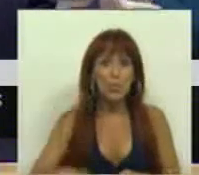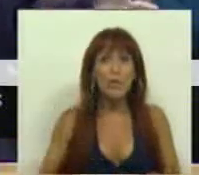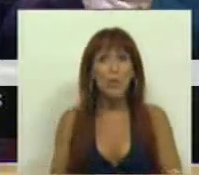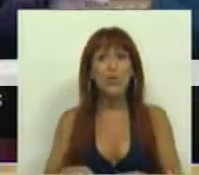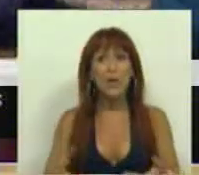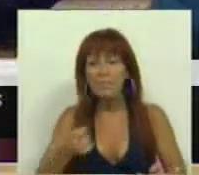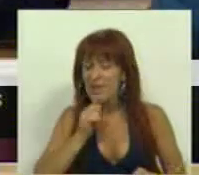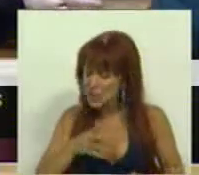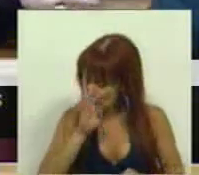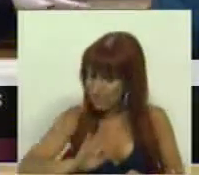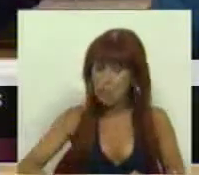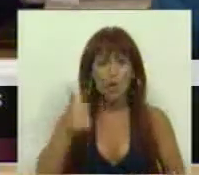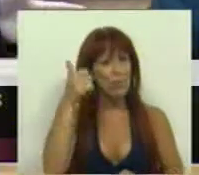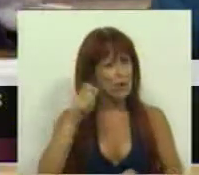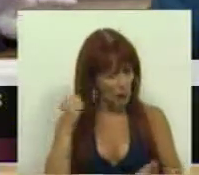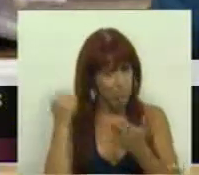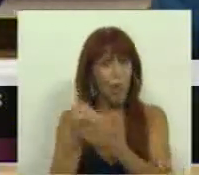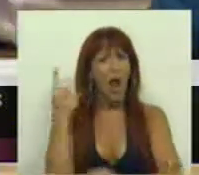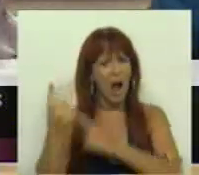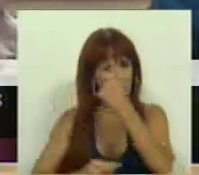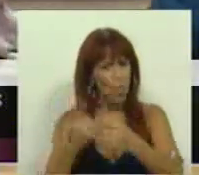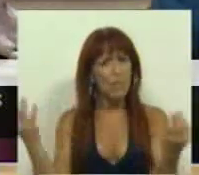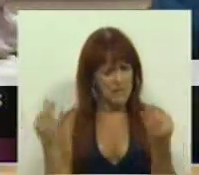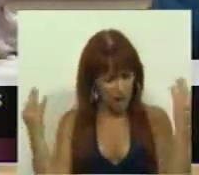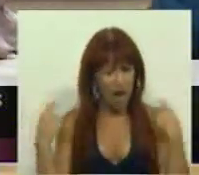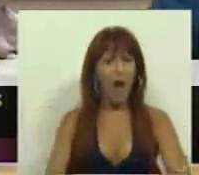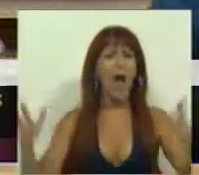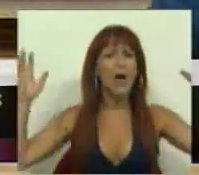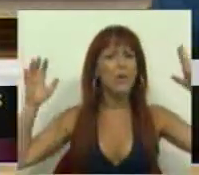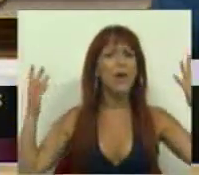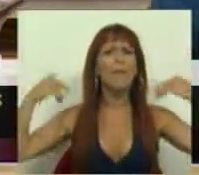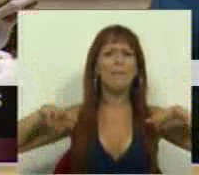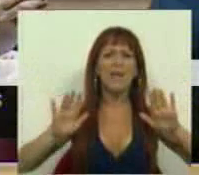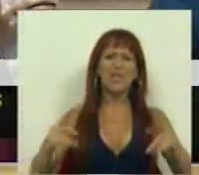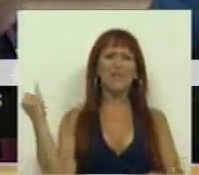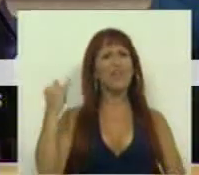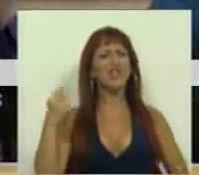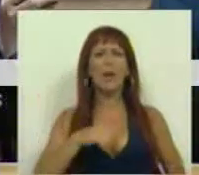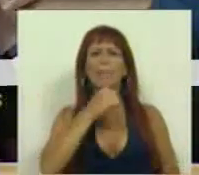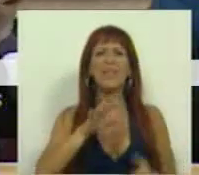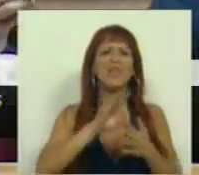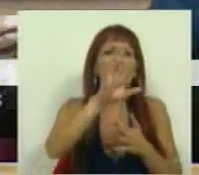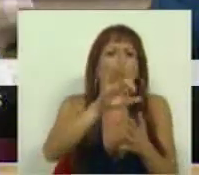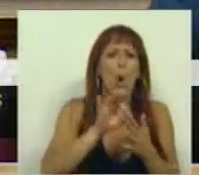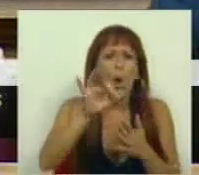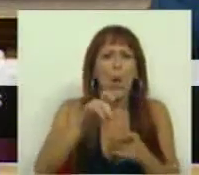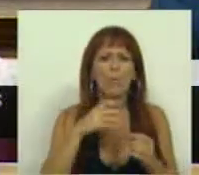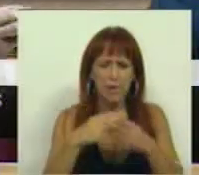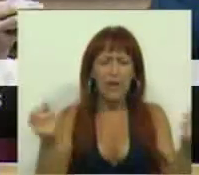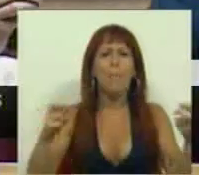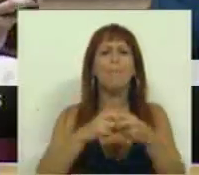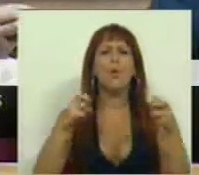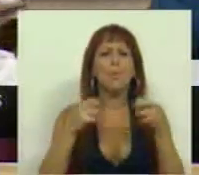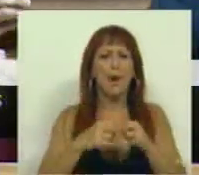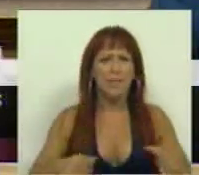medidas que devem ser implementadas e o bloco de esquerda apoiará algumas delas Com certeza mas fazer de conta que medidas avulso podem resolver o